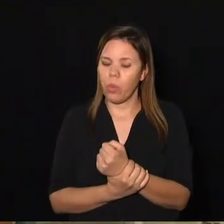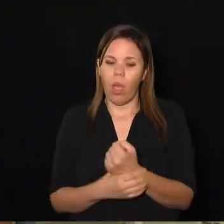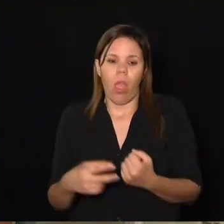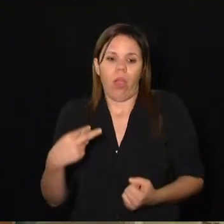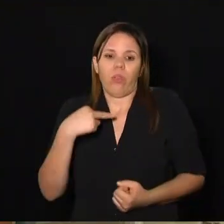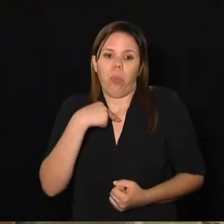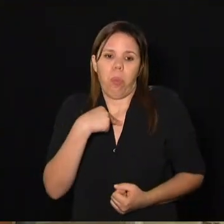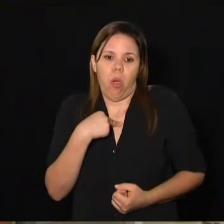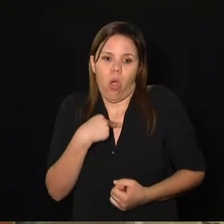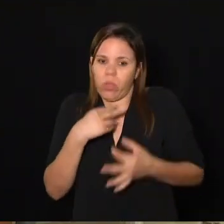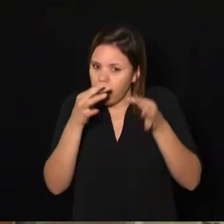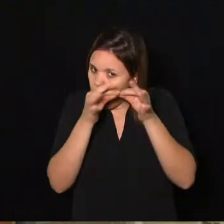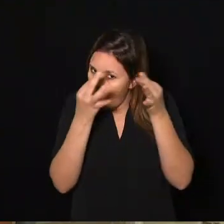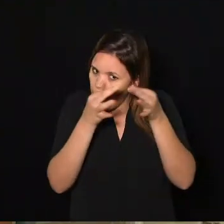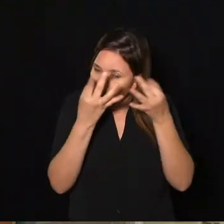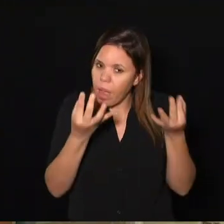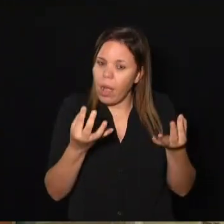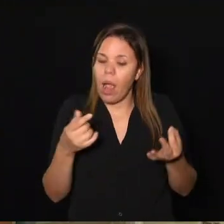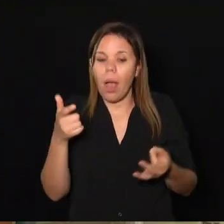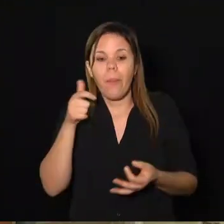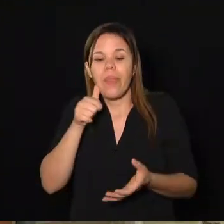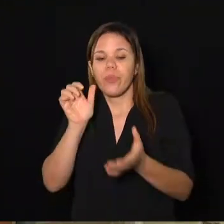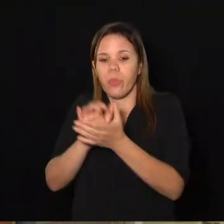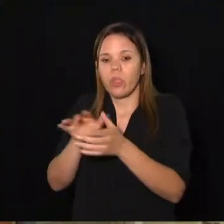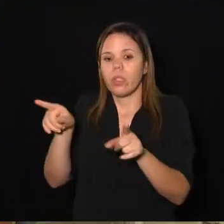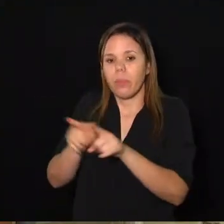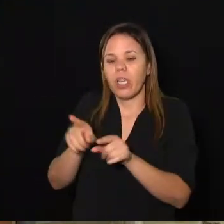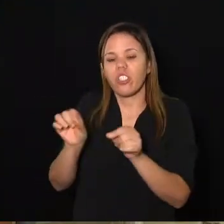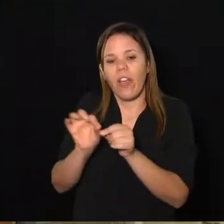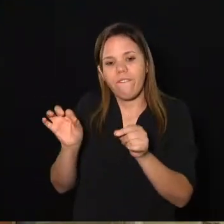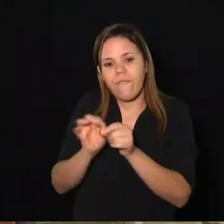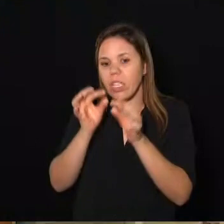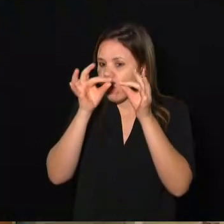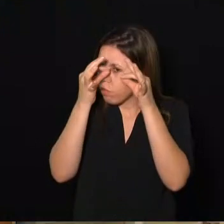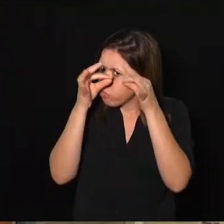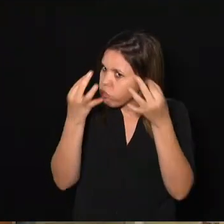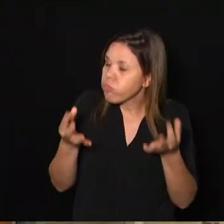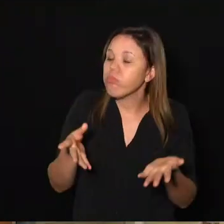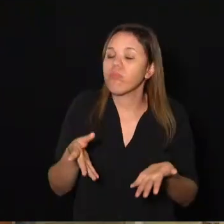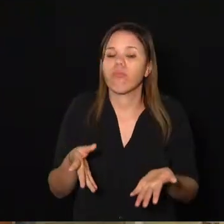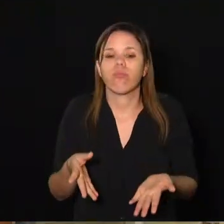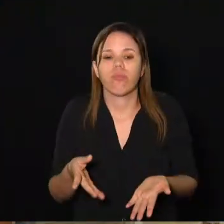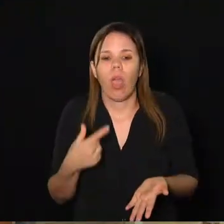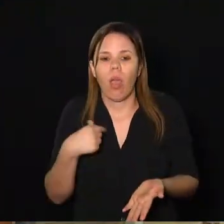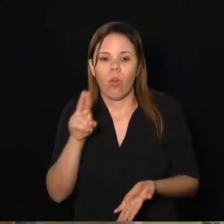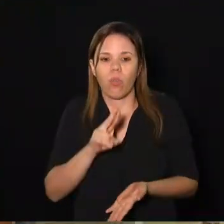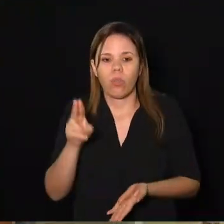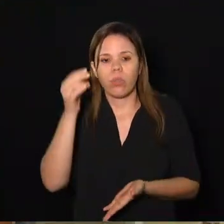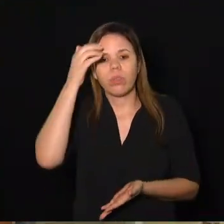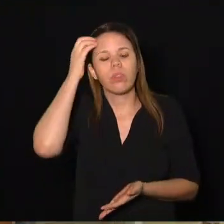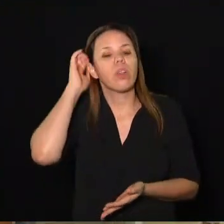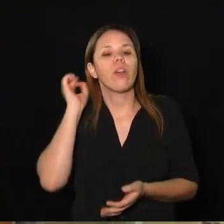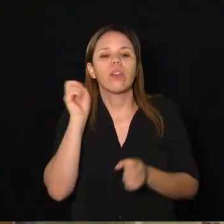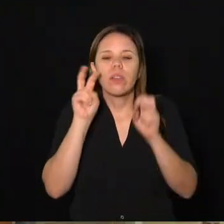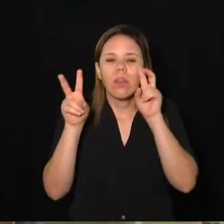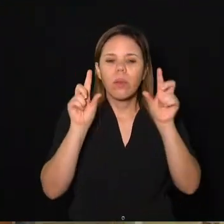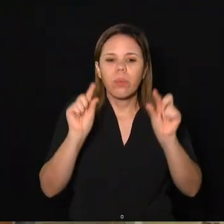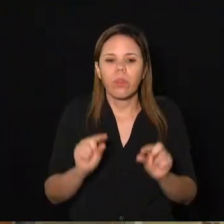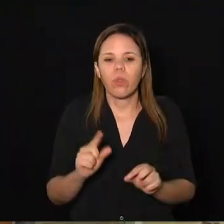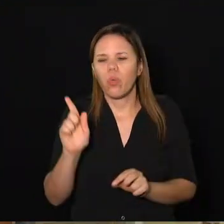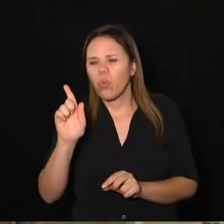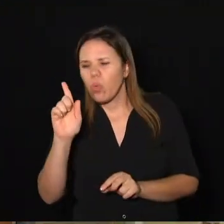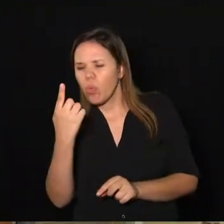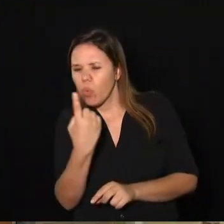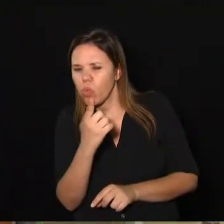posso operar minha esposa também é oftalmologista a já fez os exames eu não posso operar eu adoraria não usar óculos eu também estou enxergando um pouco é um grauzinho